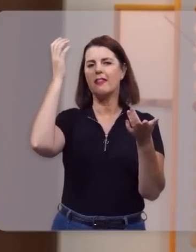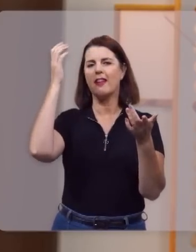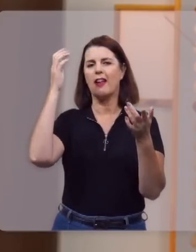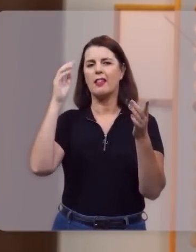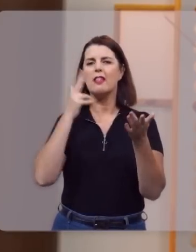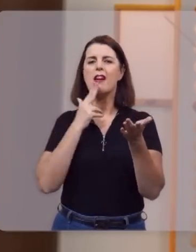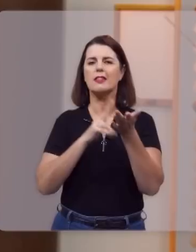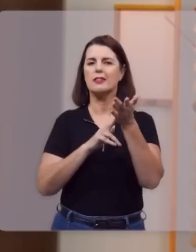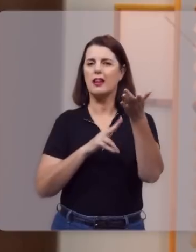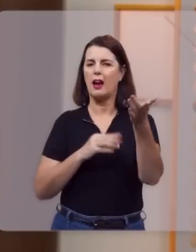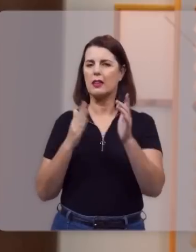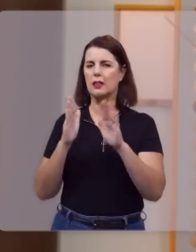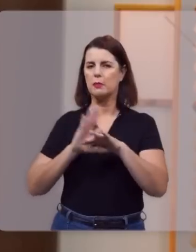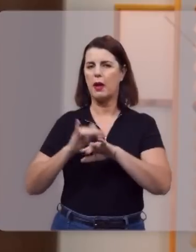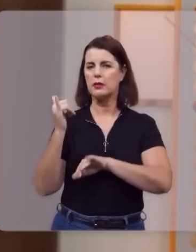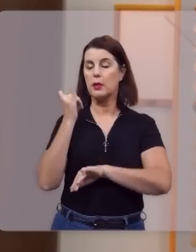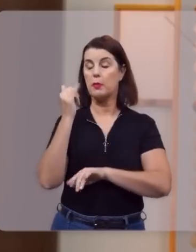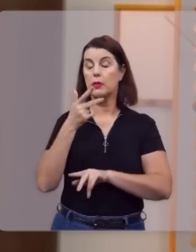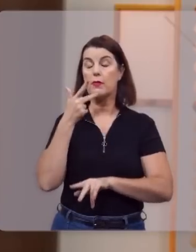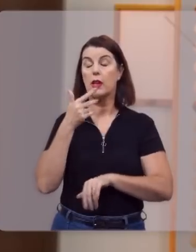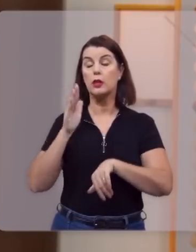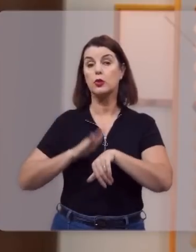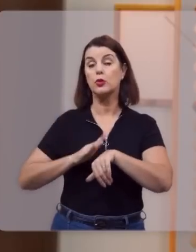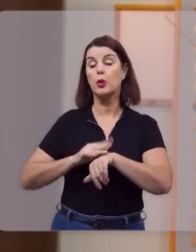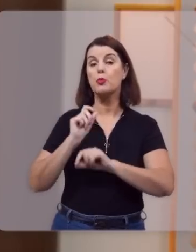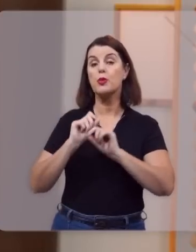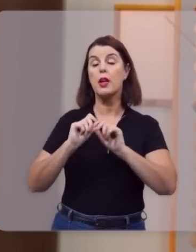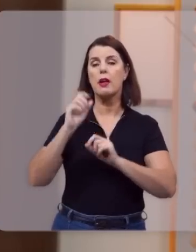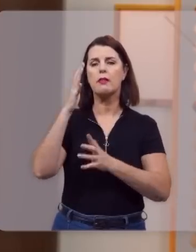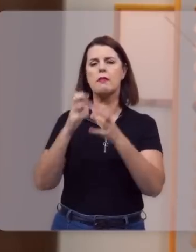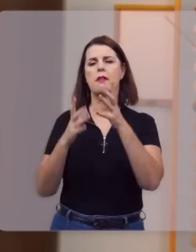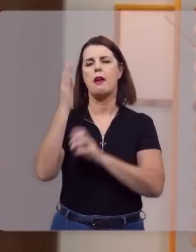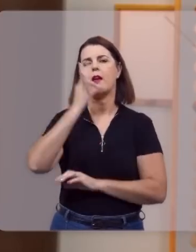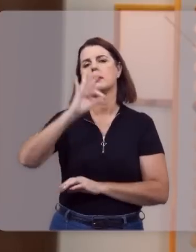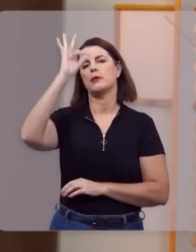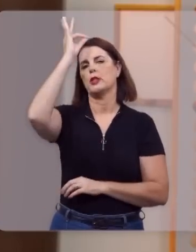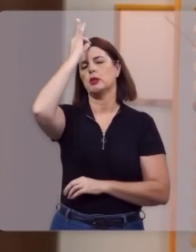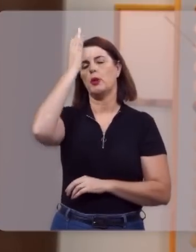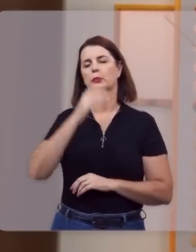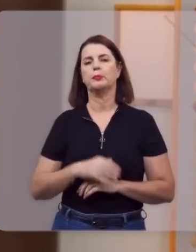Paulo, tratando de guerra espiritual.